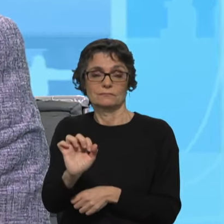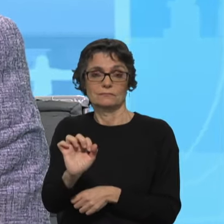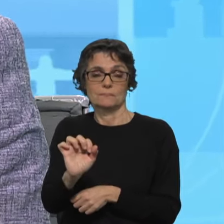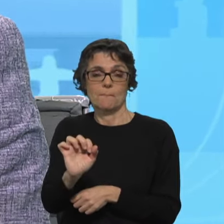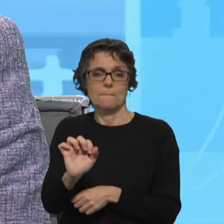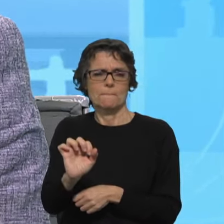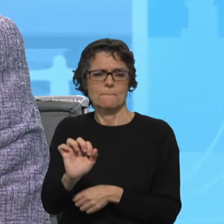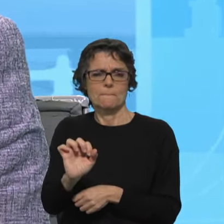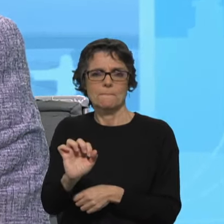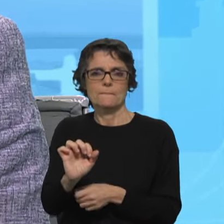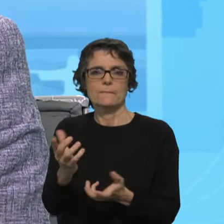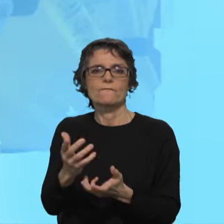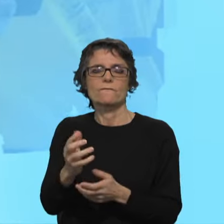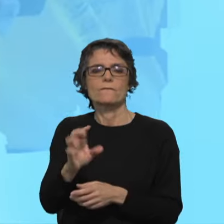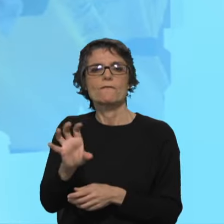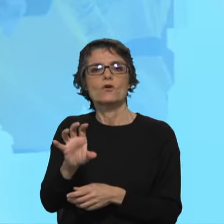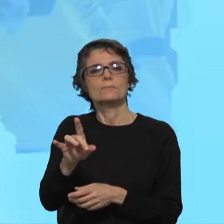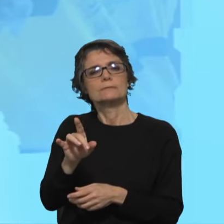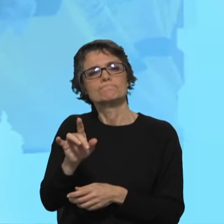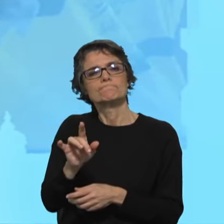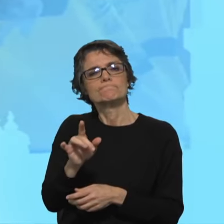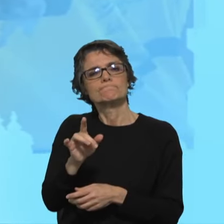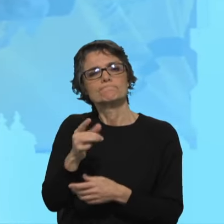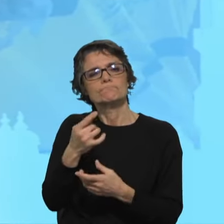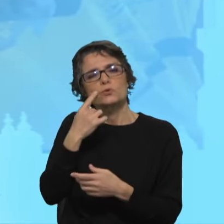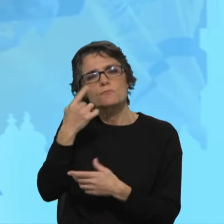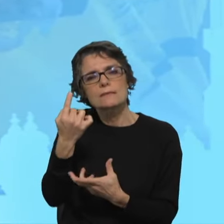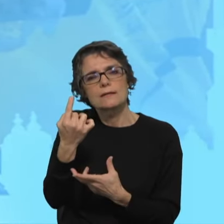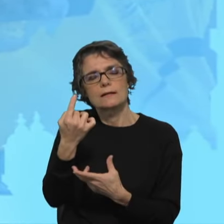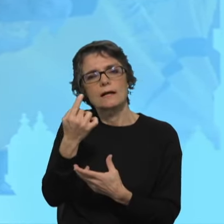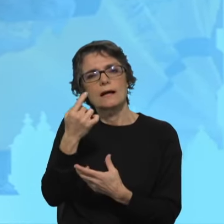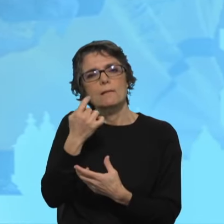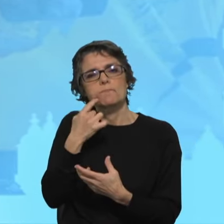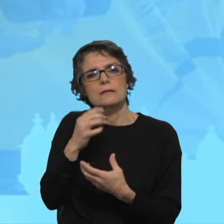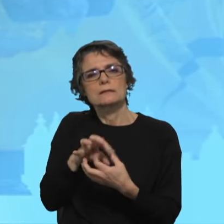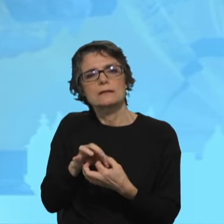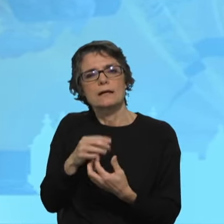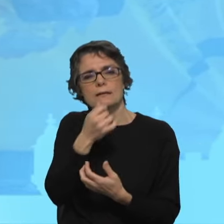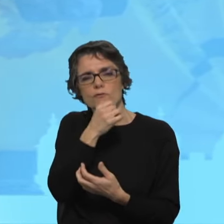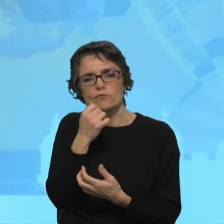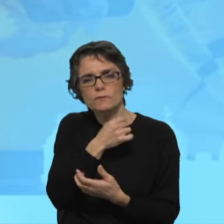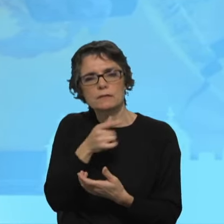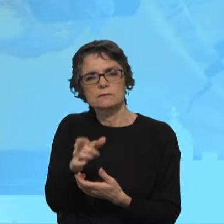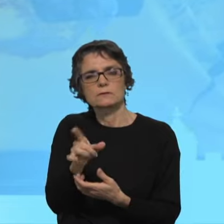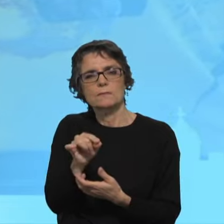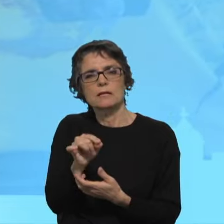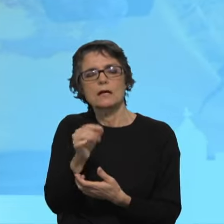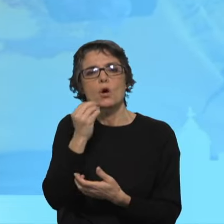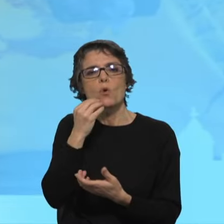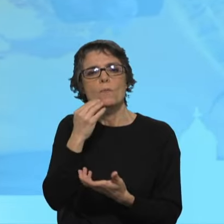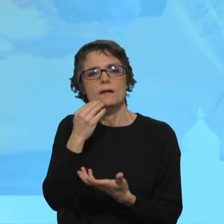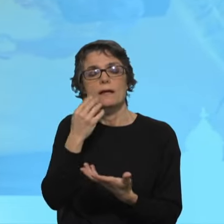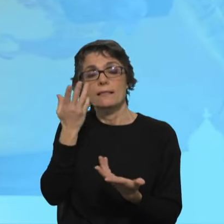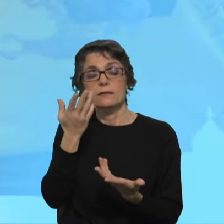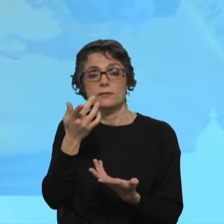esta forma de entrega tão específica aos mistérios da paixão, esta forma de celebrar o tríodo pascal,